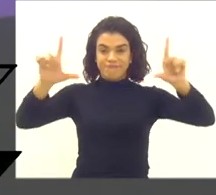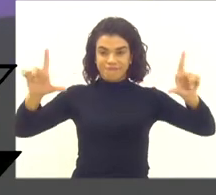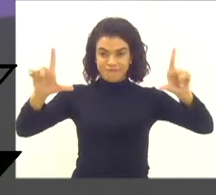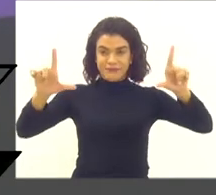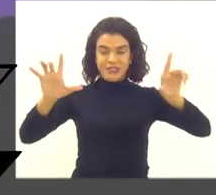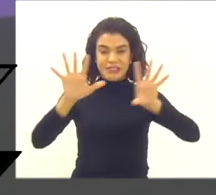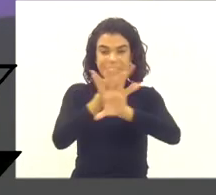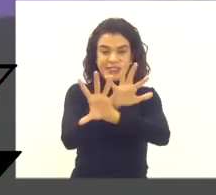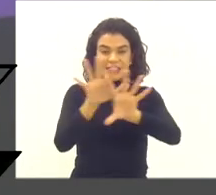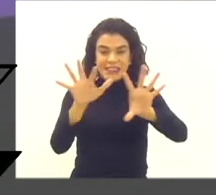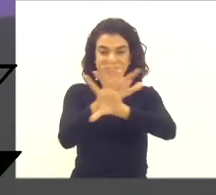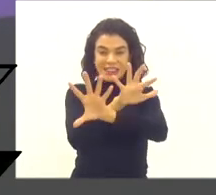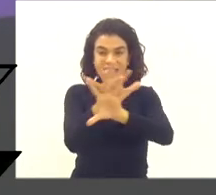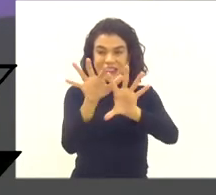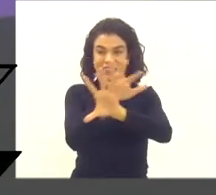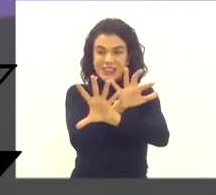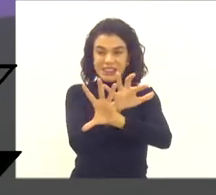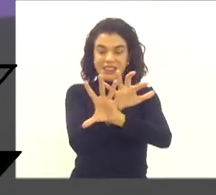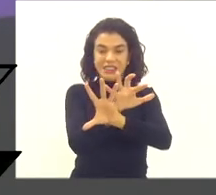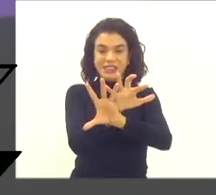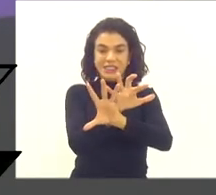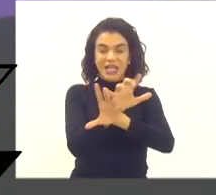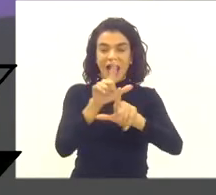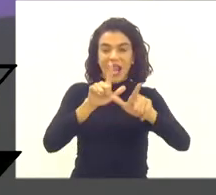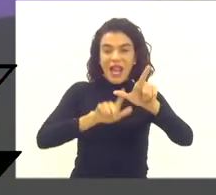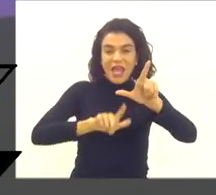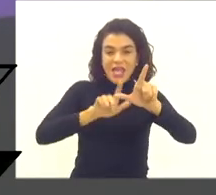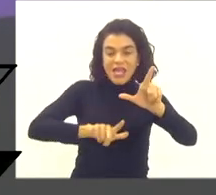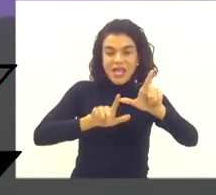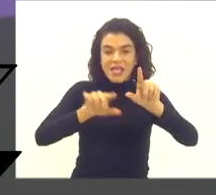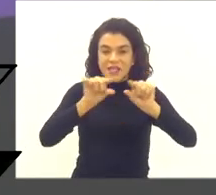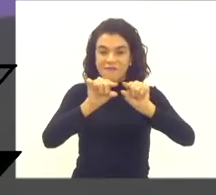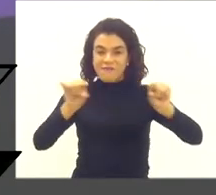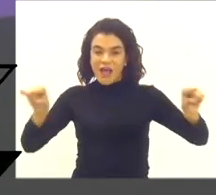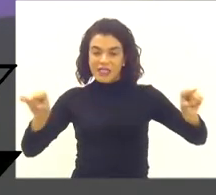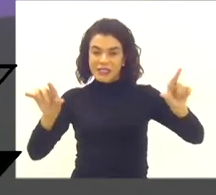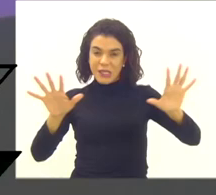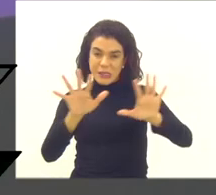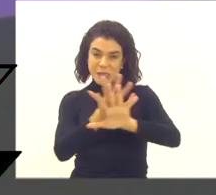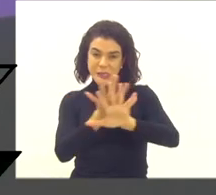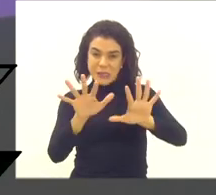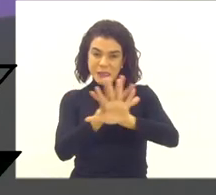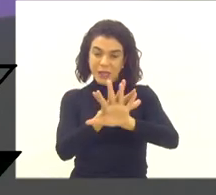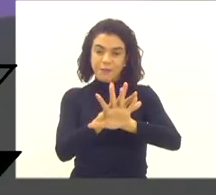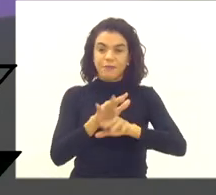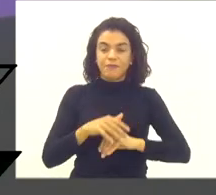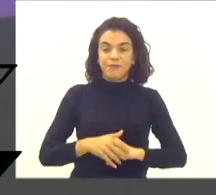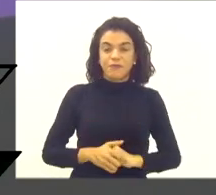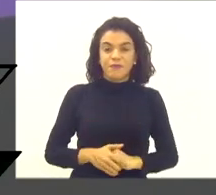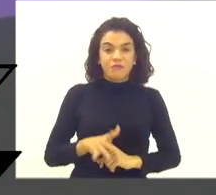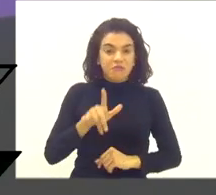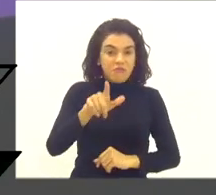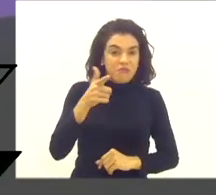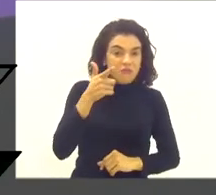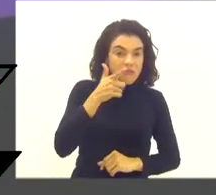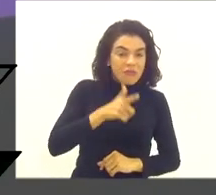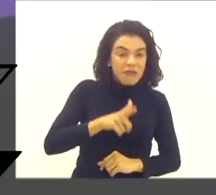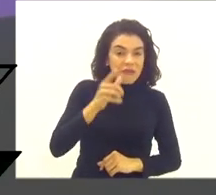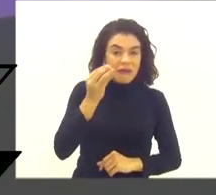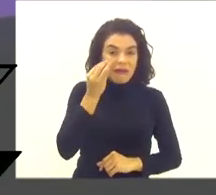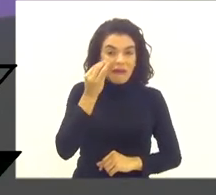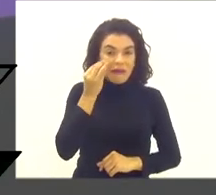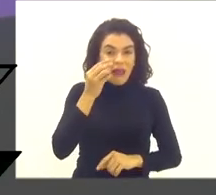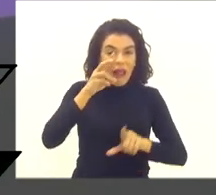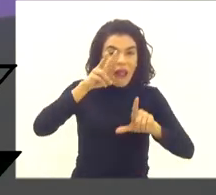mas deixa eu ver aqui se eu consigo porque ele tá online só para vocês conseguirem ler melhor